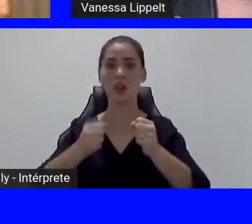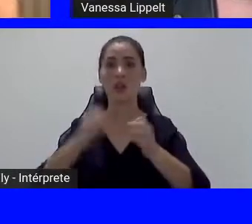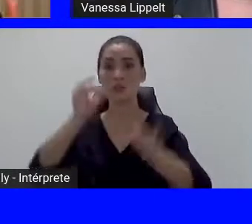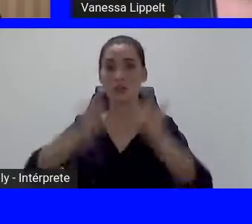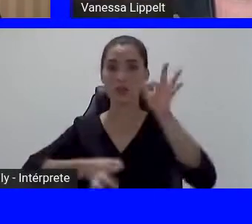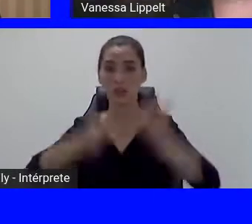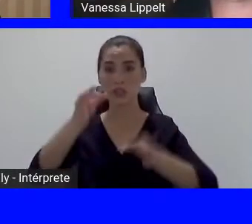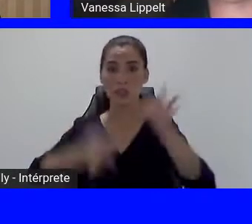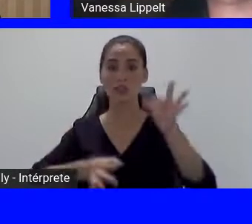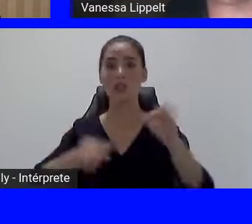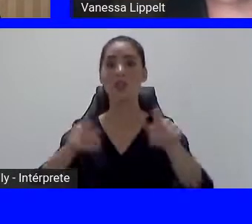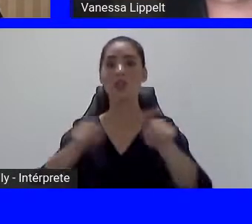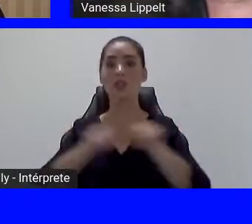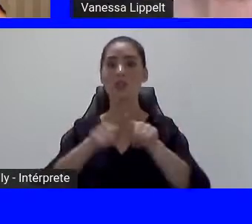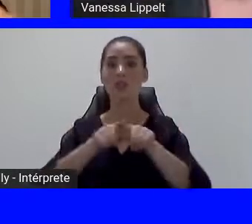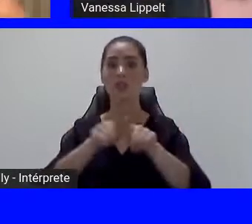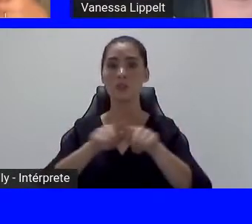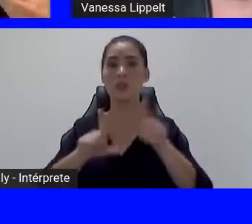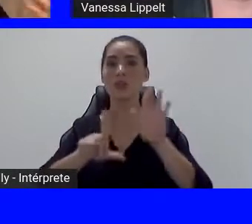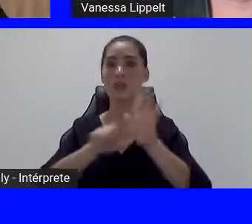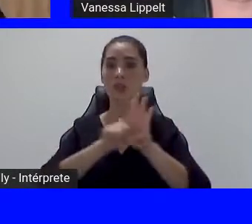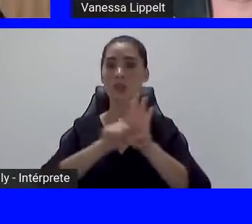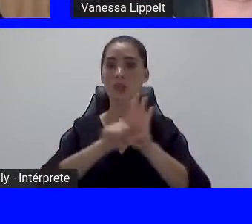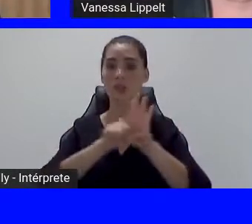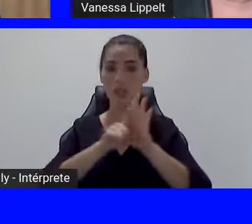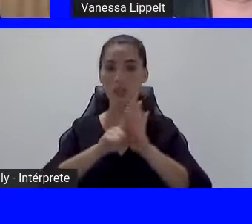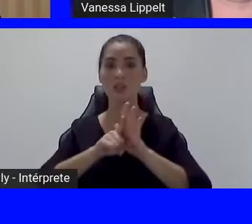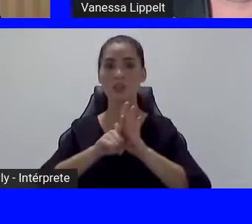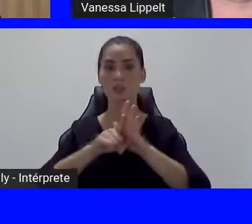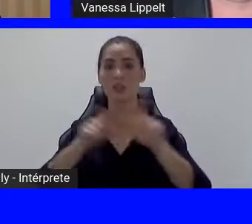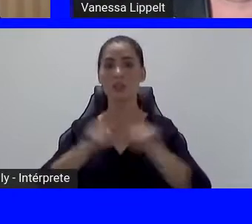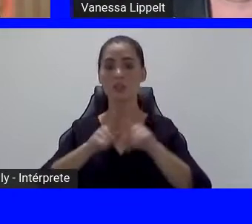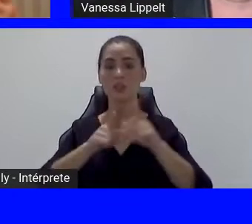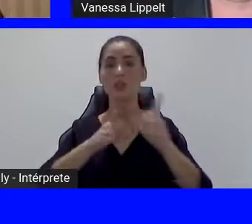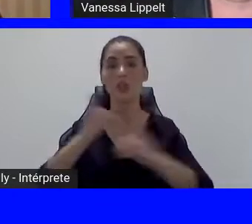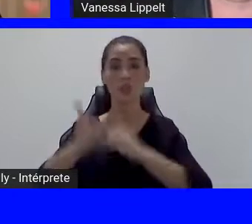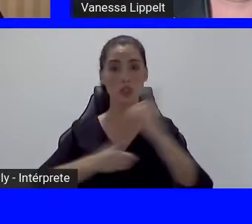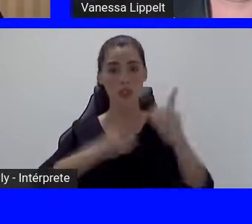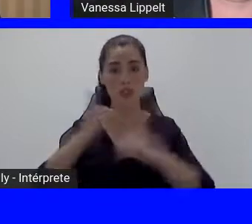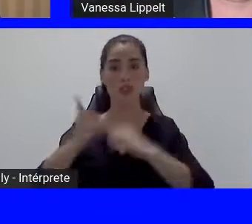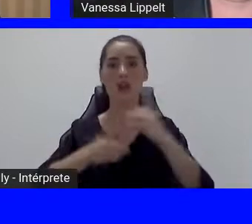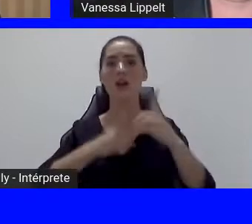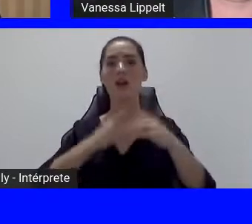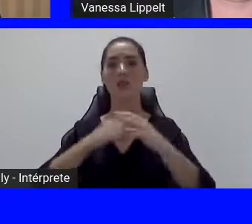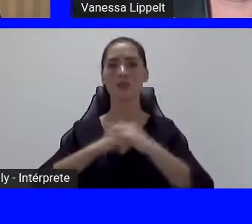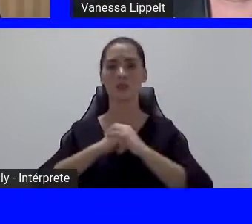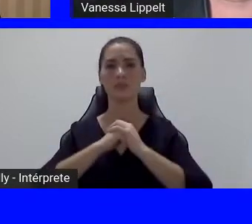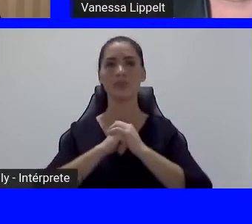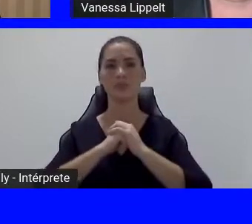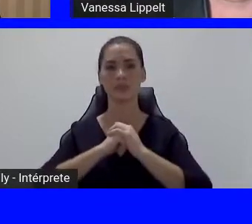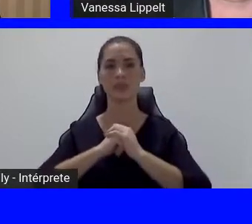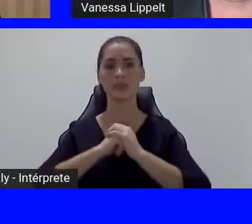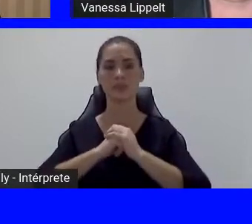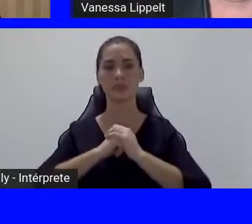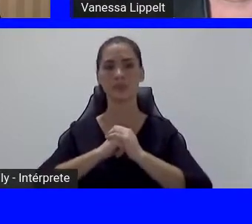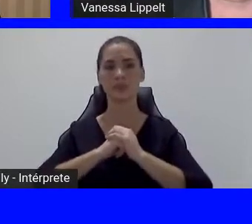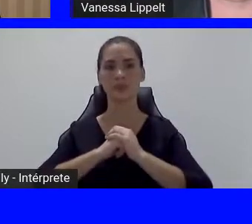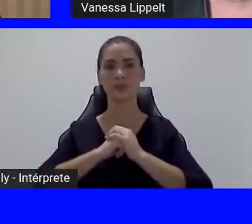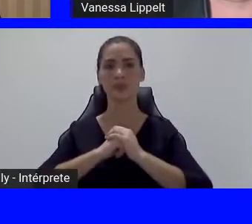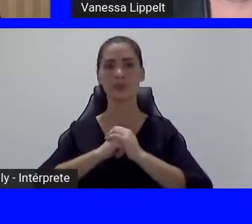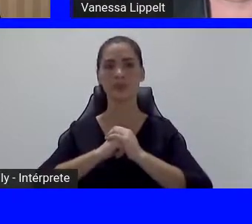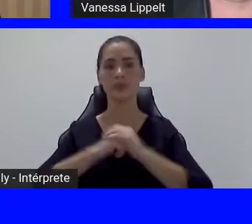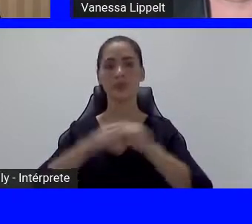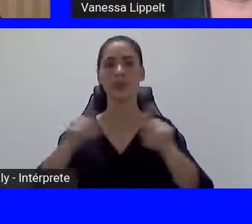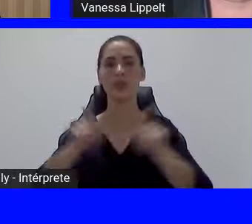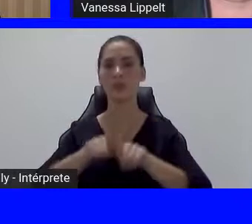convergência, no diálogo, para que se busque soluções coletivas. E, paralelo a isso, obviamente, tendo sempre uma boa equipe